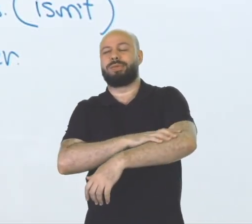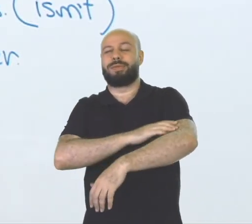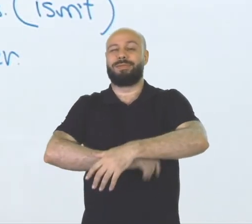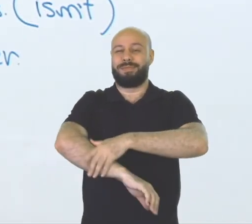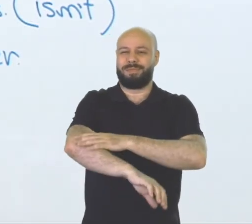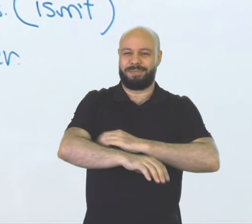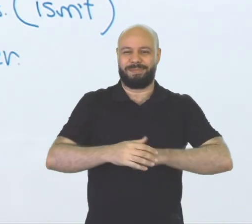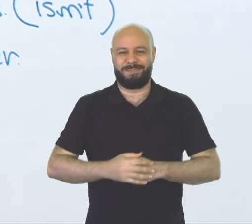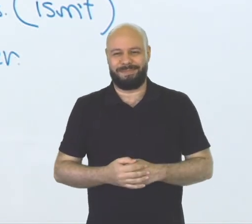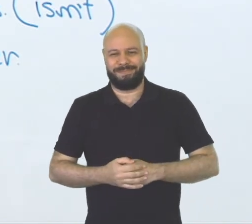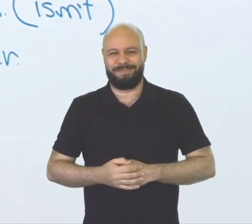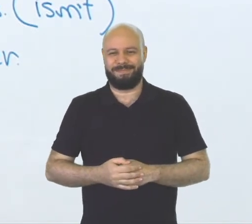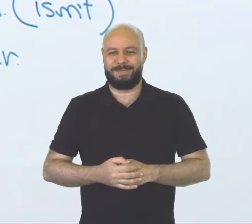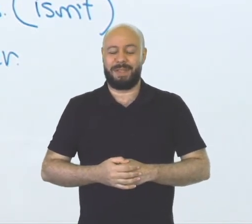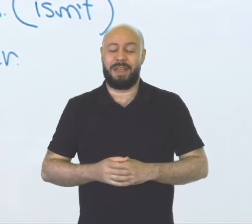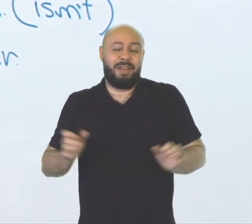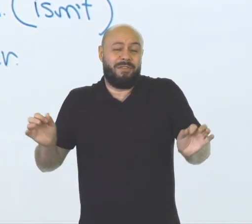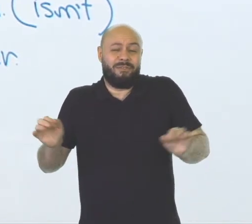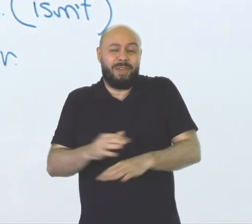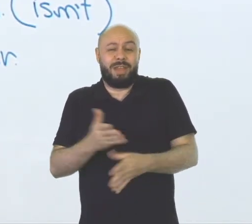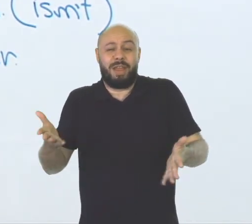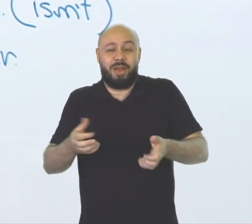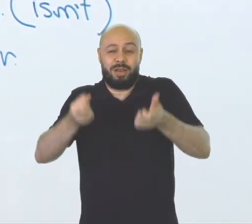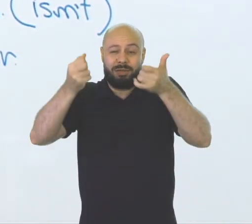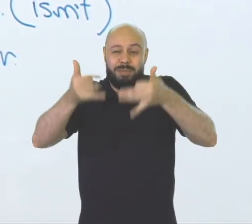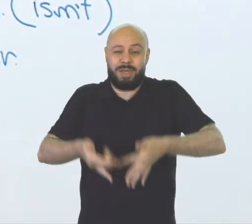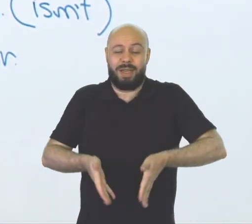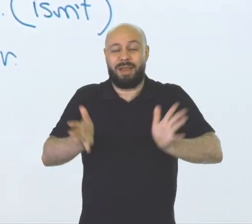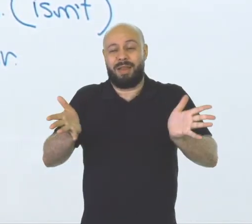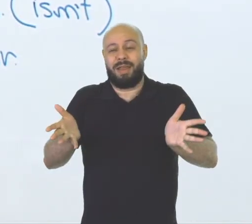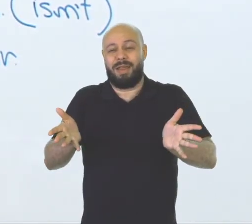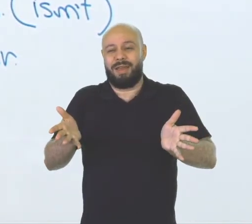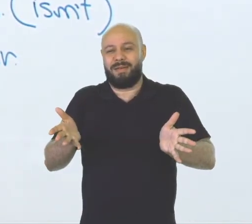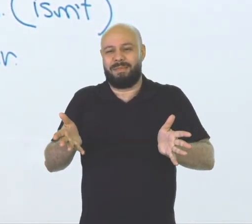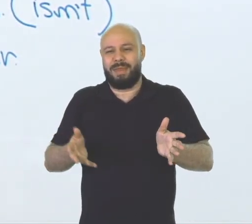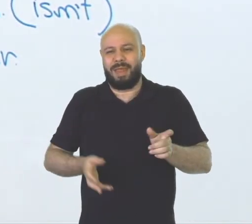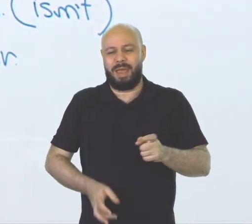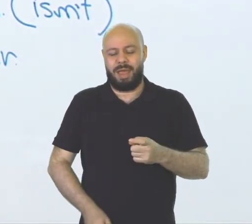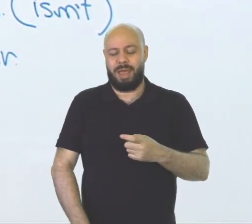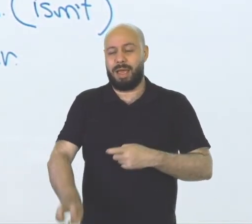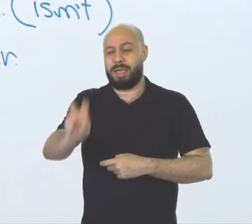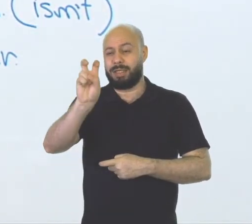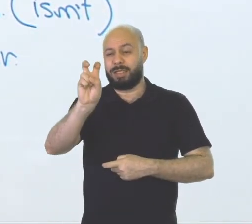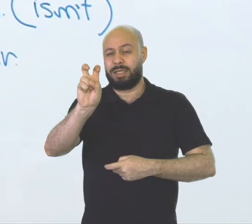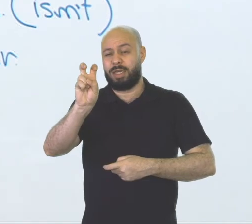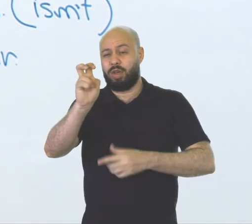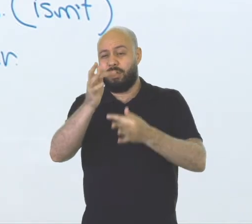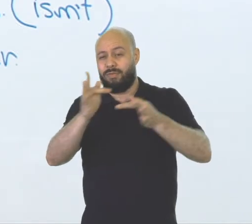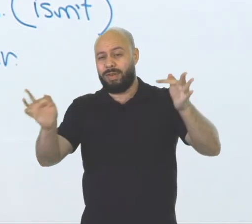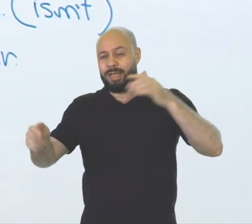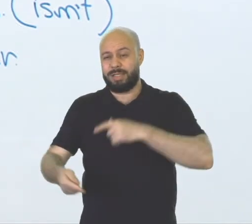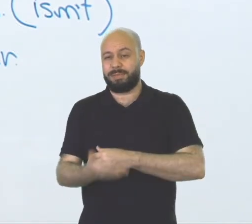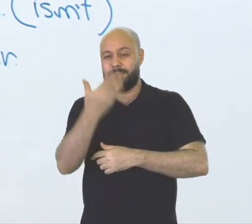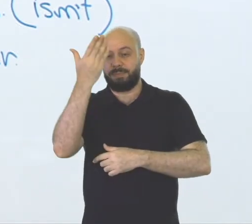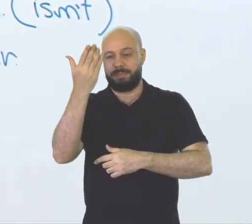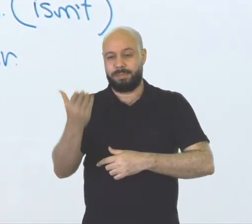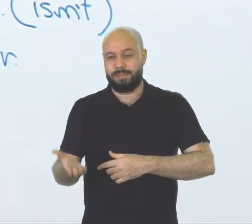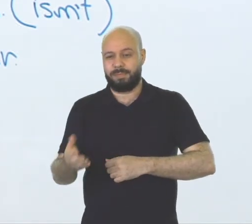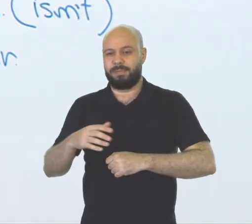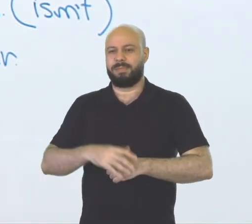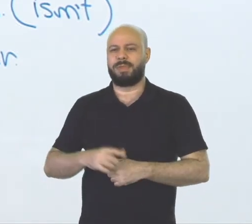pessoal, nós fechamos a explicação com estas cinco frases, né? É claro que